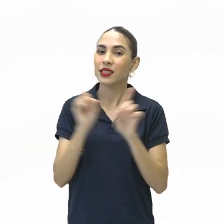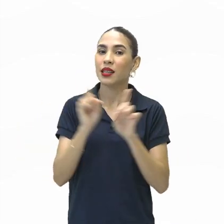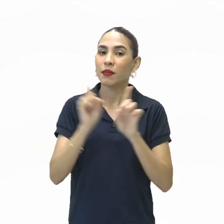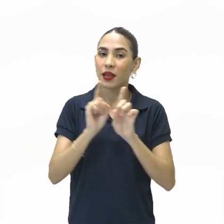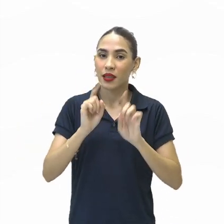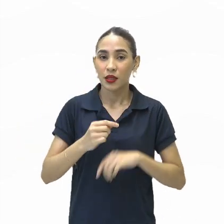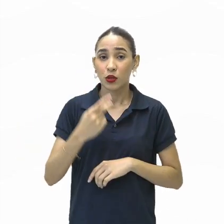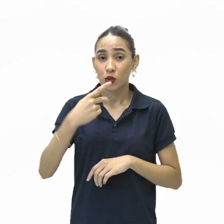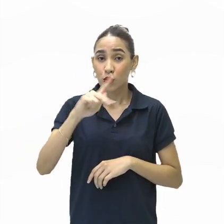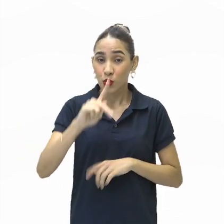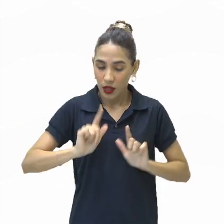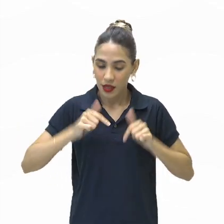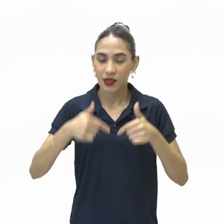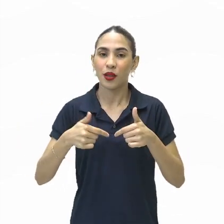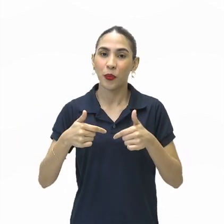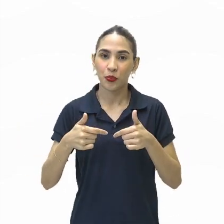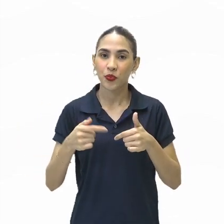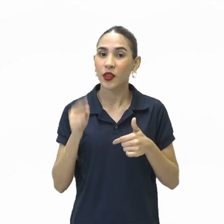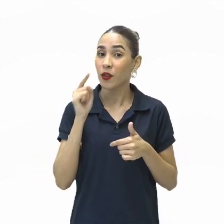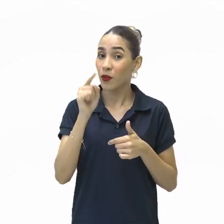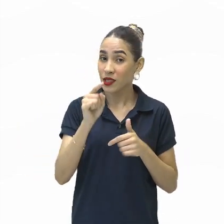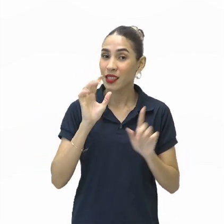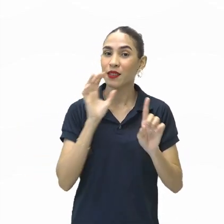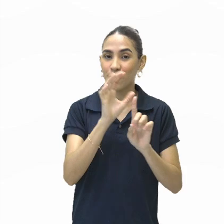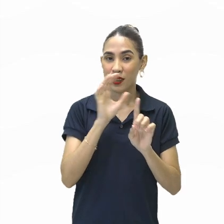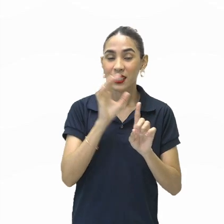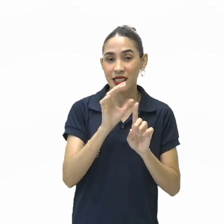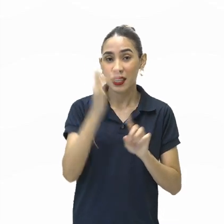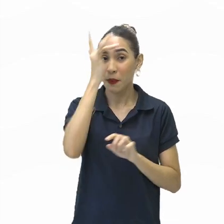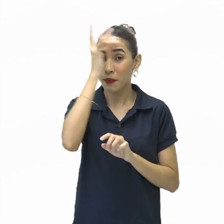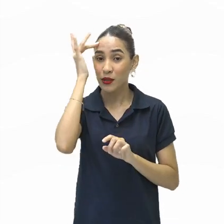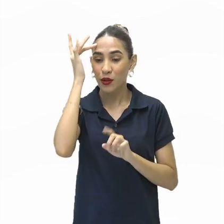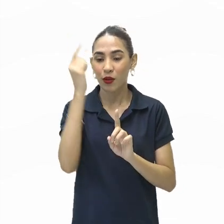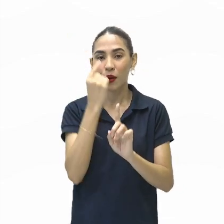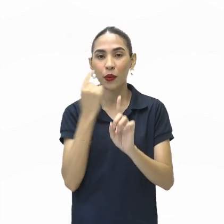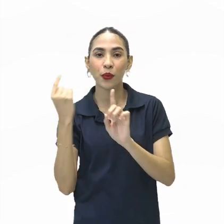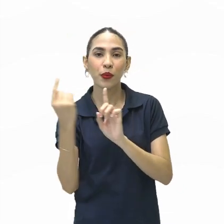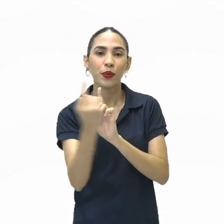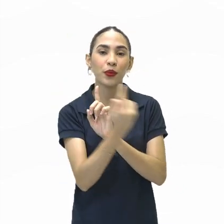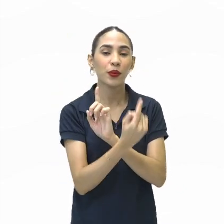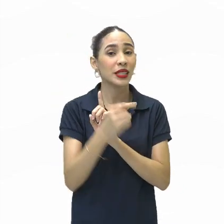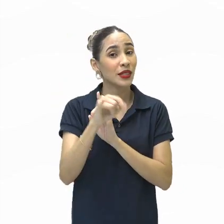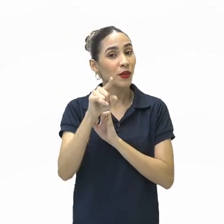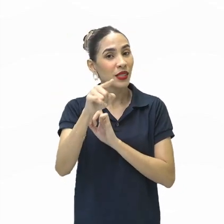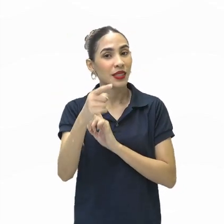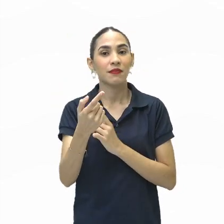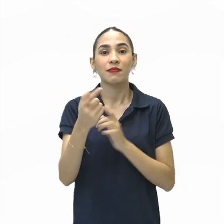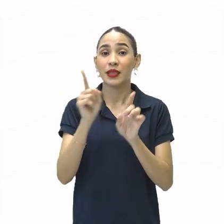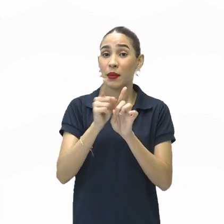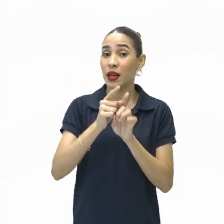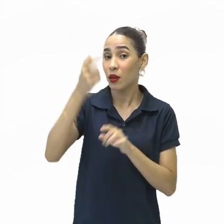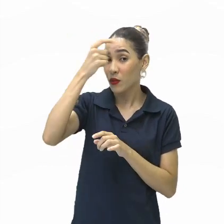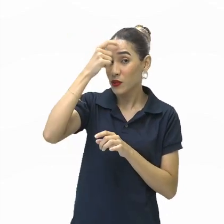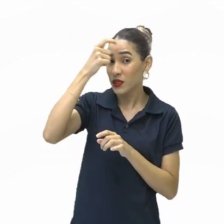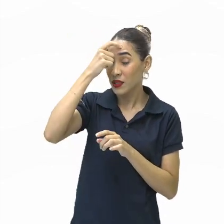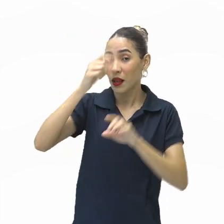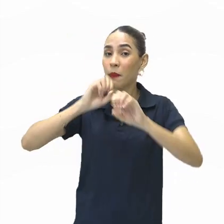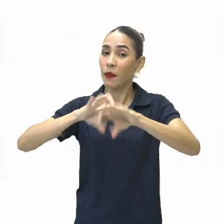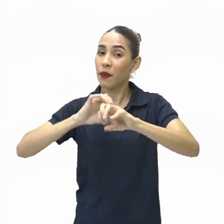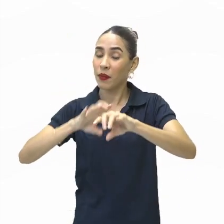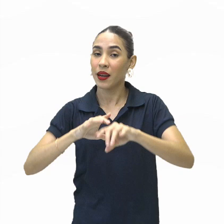a sua atitude. Você influencia as pessoas ao teu redor. Se você conscientiza, educa,